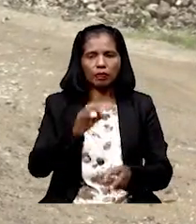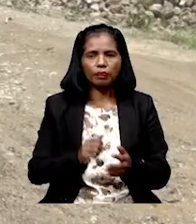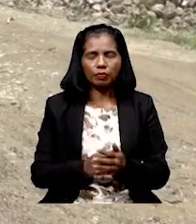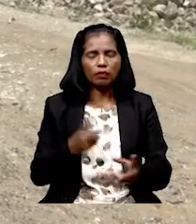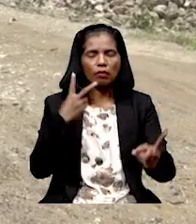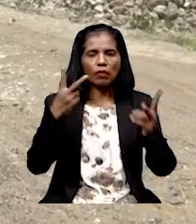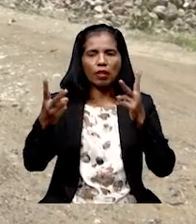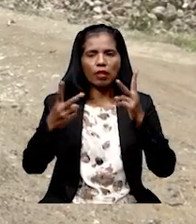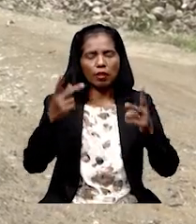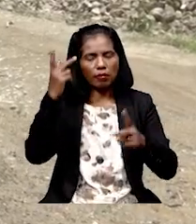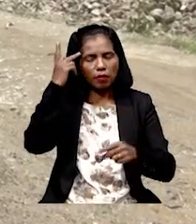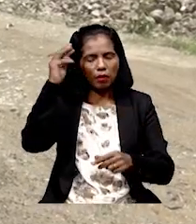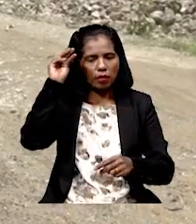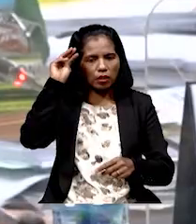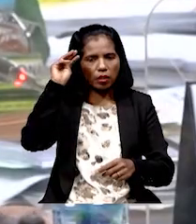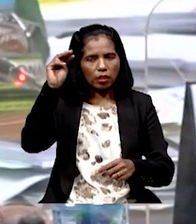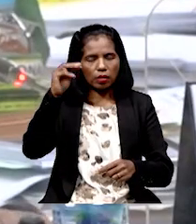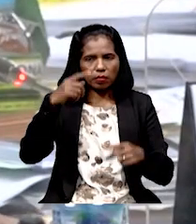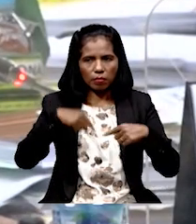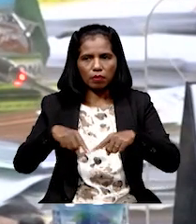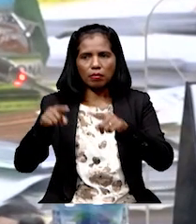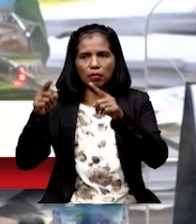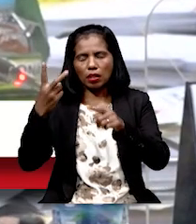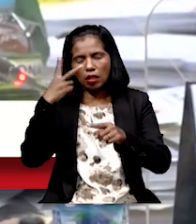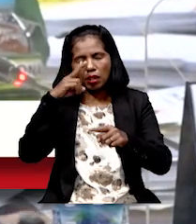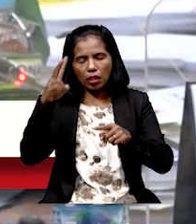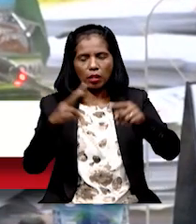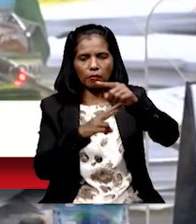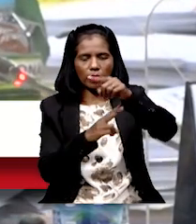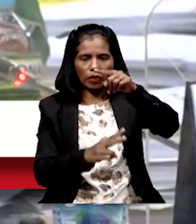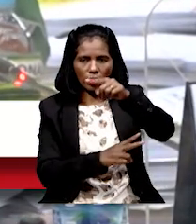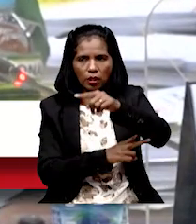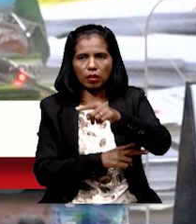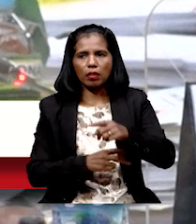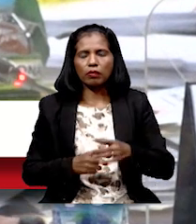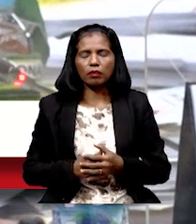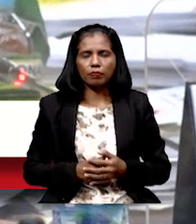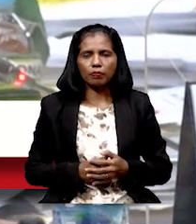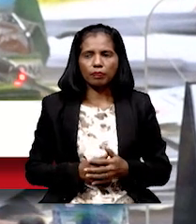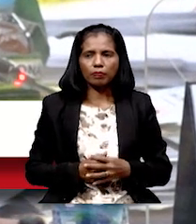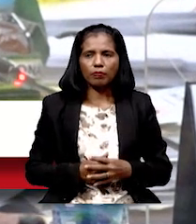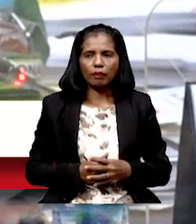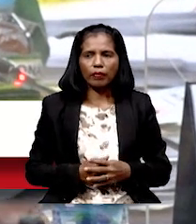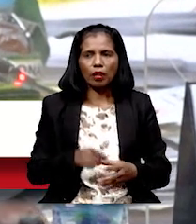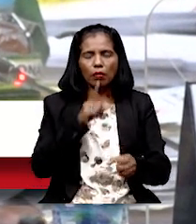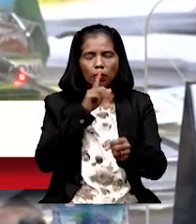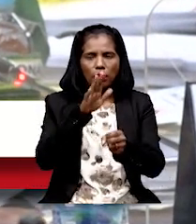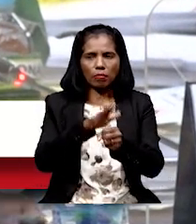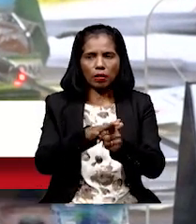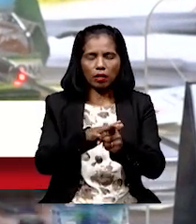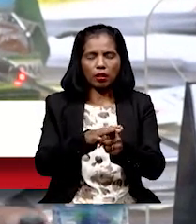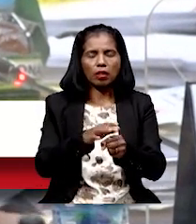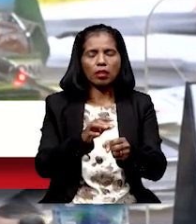sua excelência o primeiro-ministro Niambai Nabá, e Harei Rasek Ponte, né? E promete de depois de fila